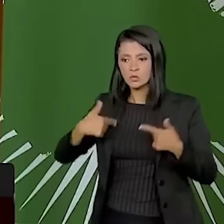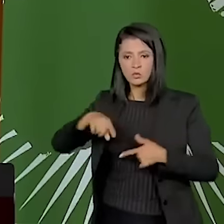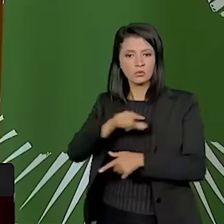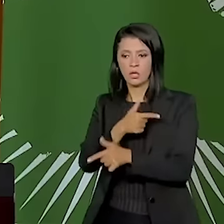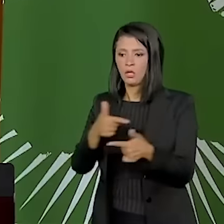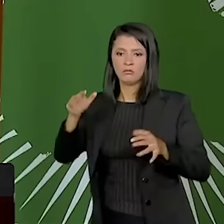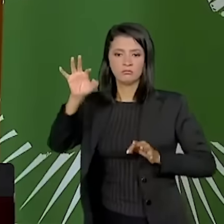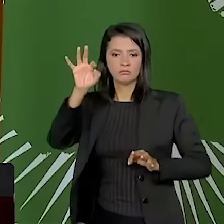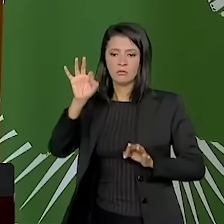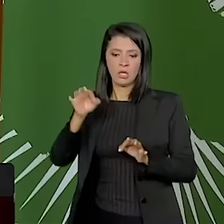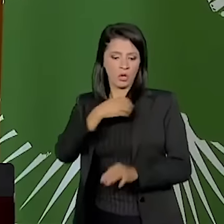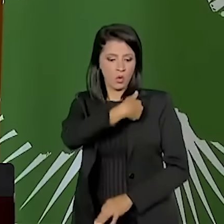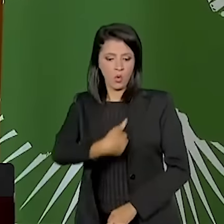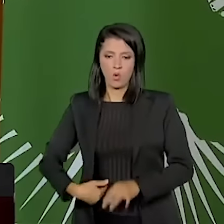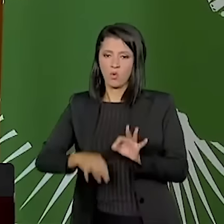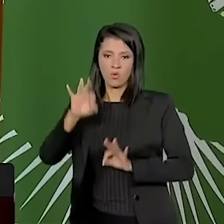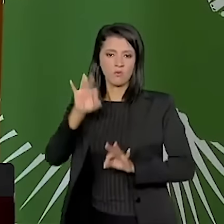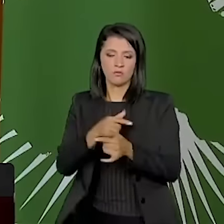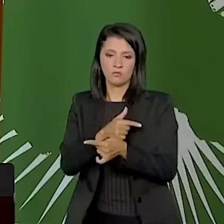governança.